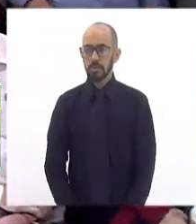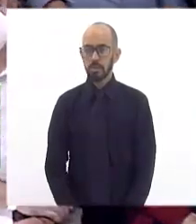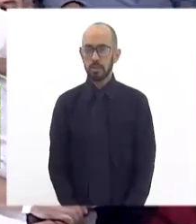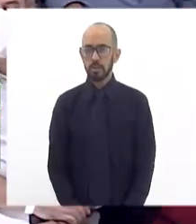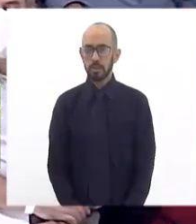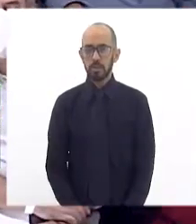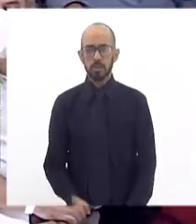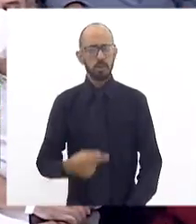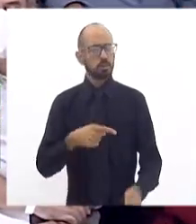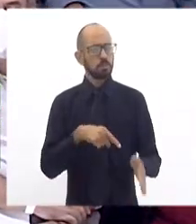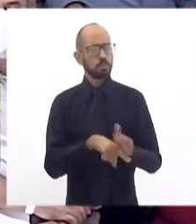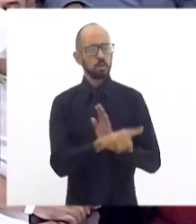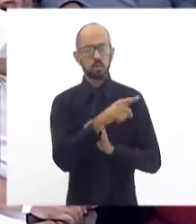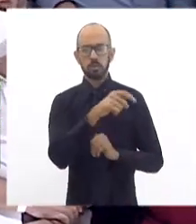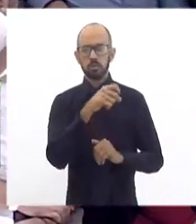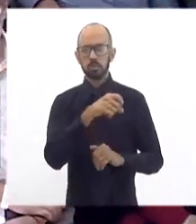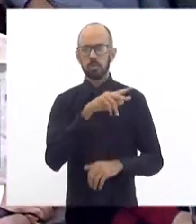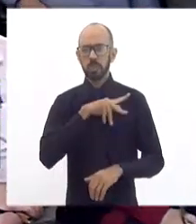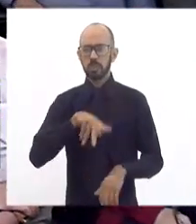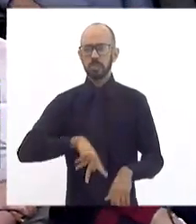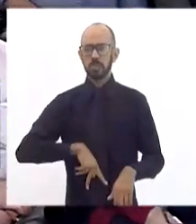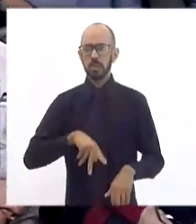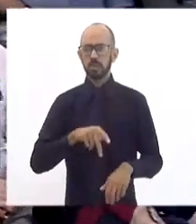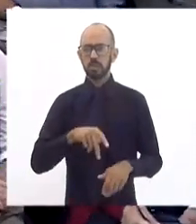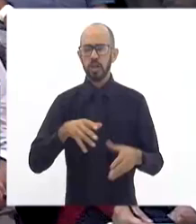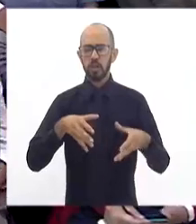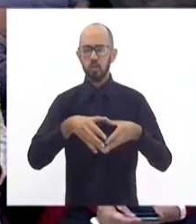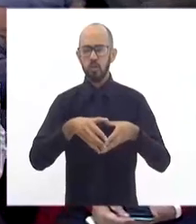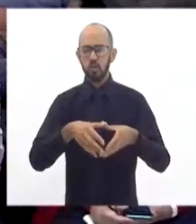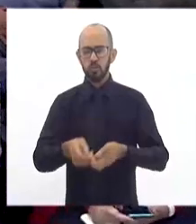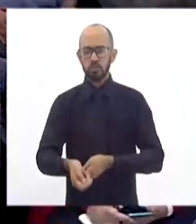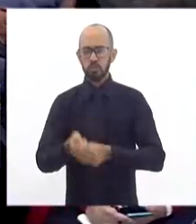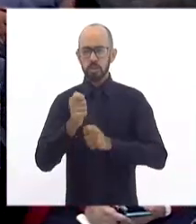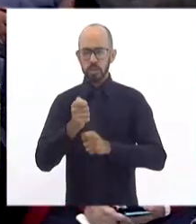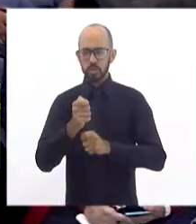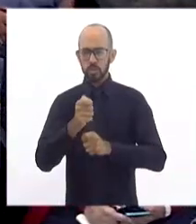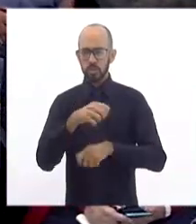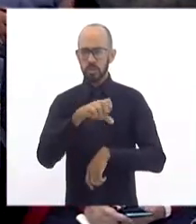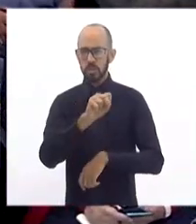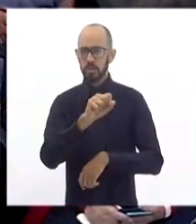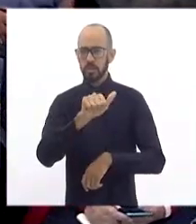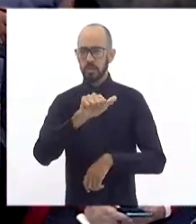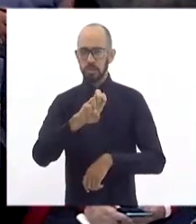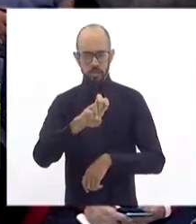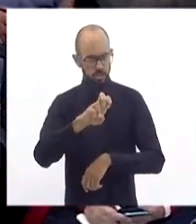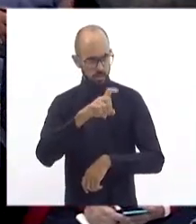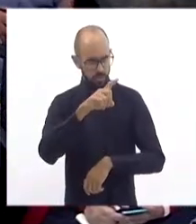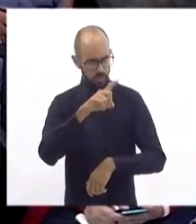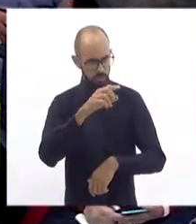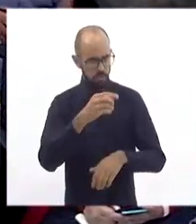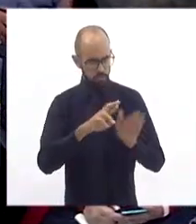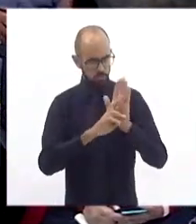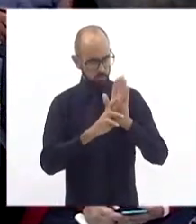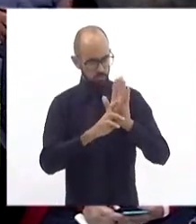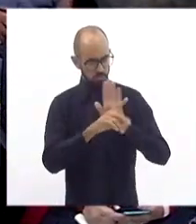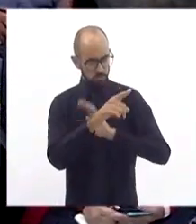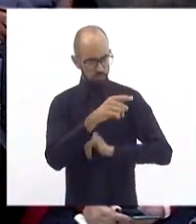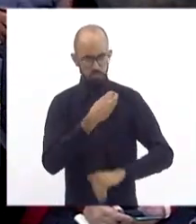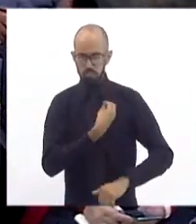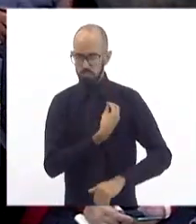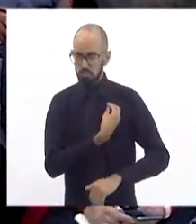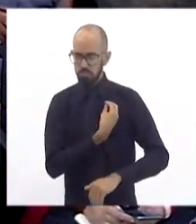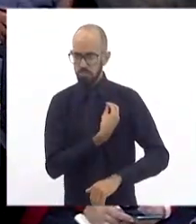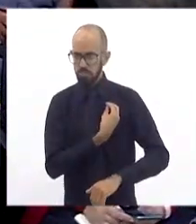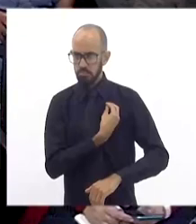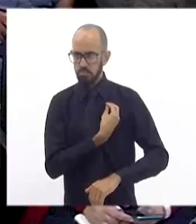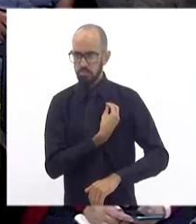o presidente da colônia de pescadores essas 15 está presente Se apresente os representantes dos pescadores